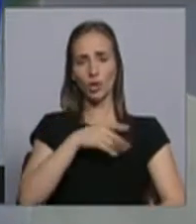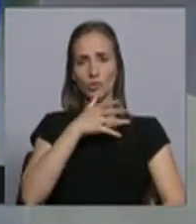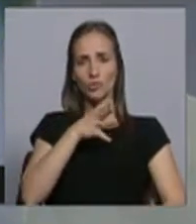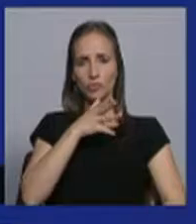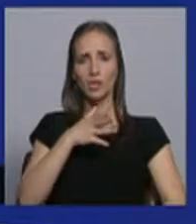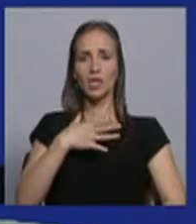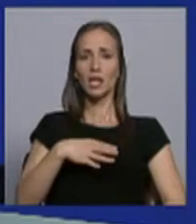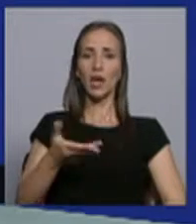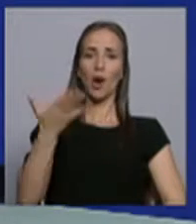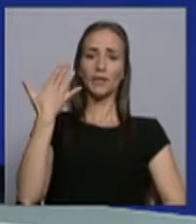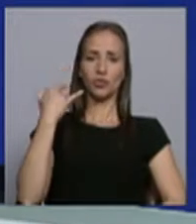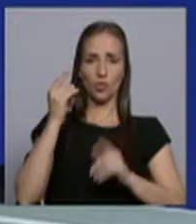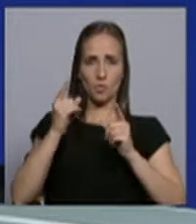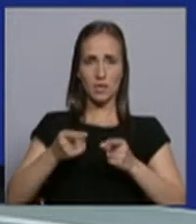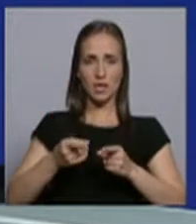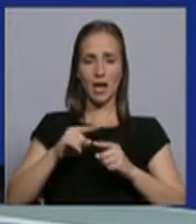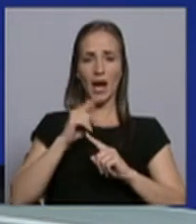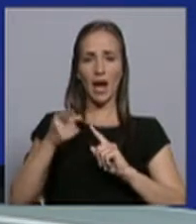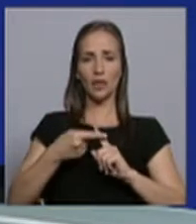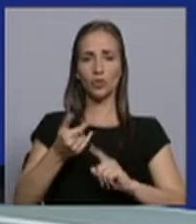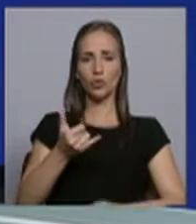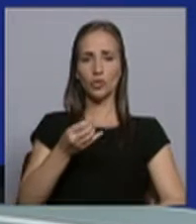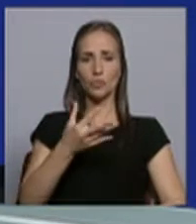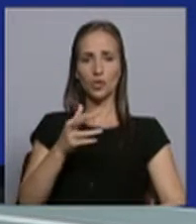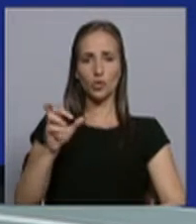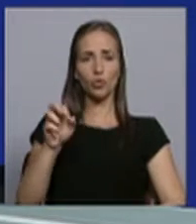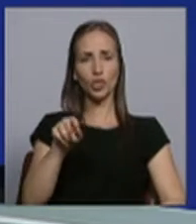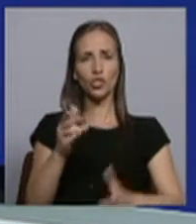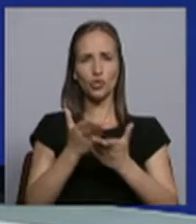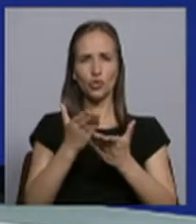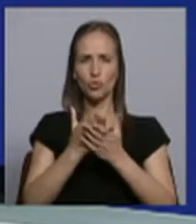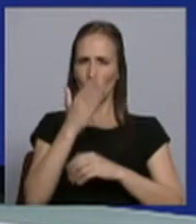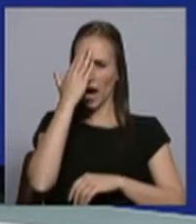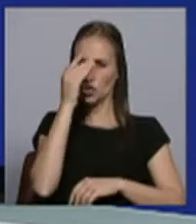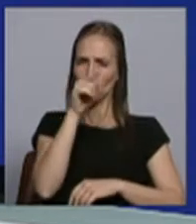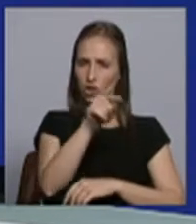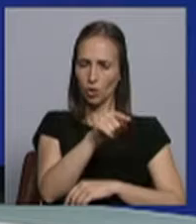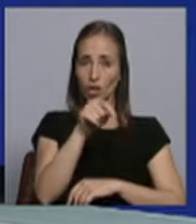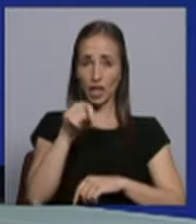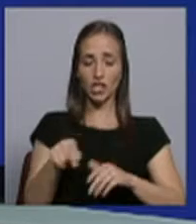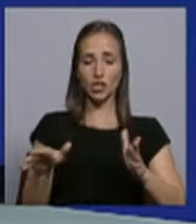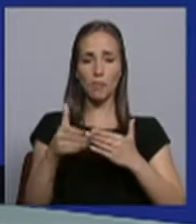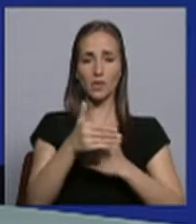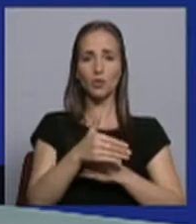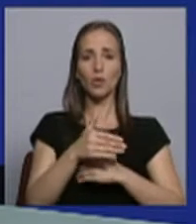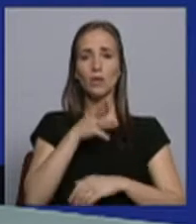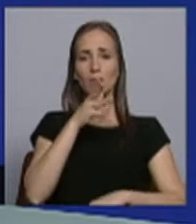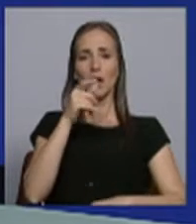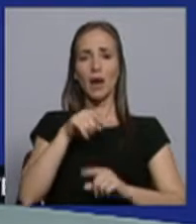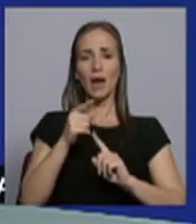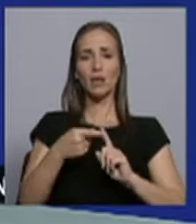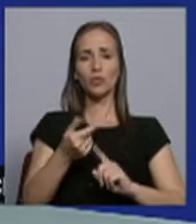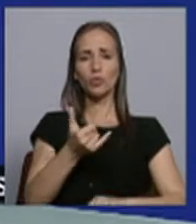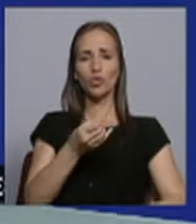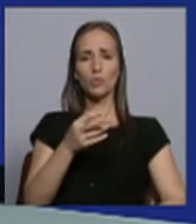uma que vem de 2018. Neste mesmo estúdio, olha, se não me engano até foi contigo neste mesmo estúdio, que contámos a história em 2018 de uma